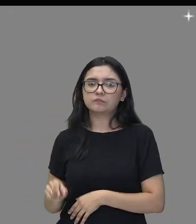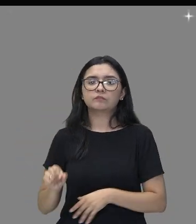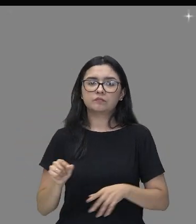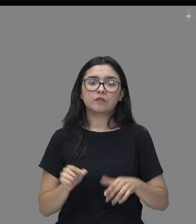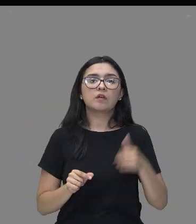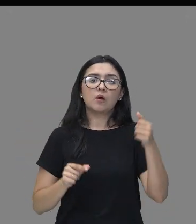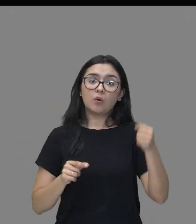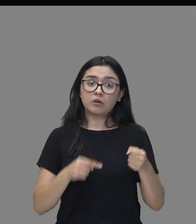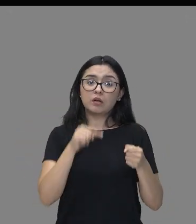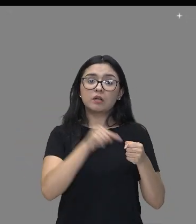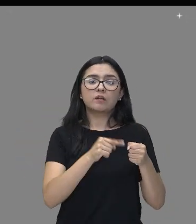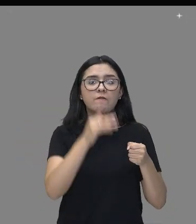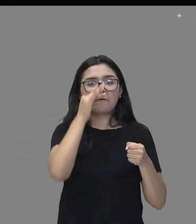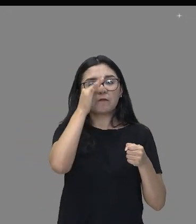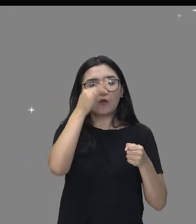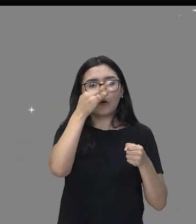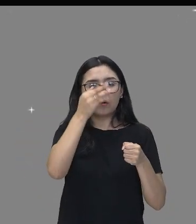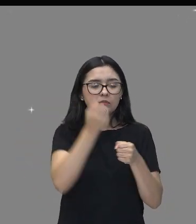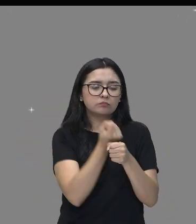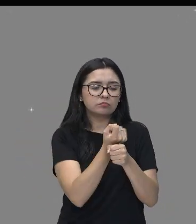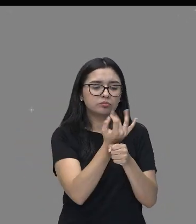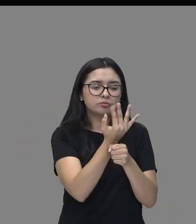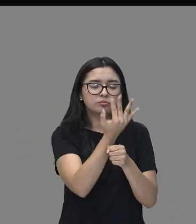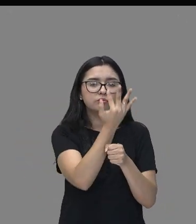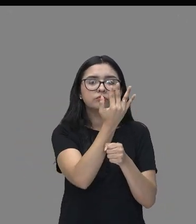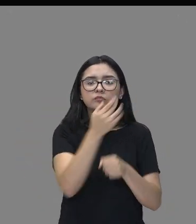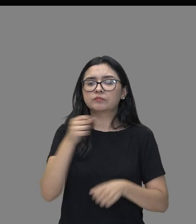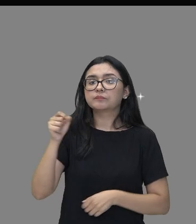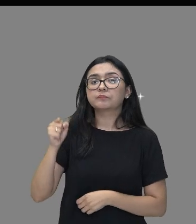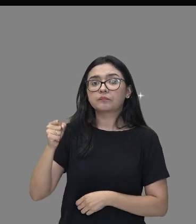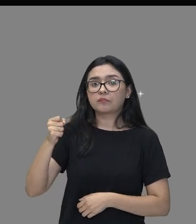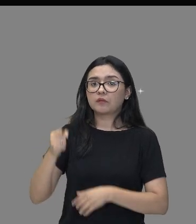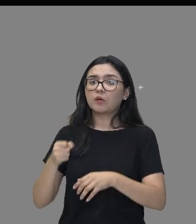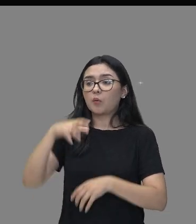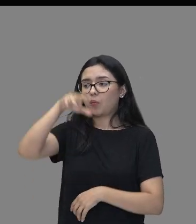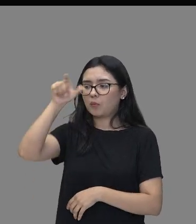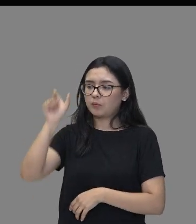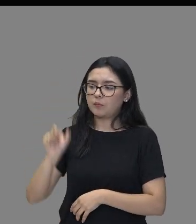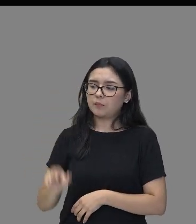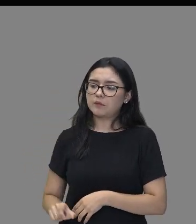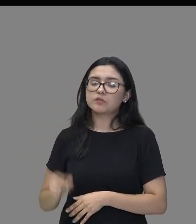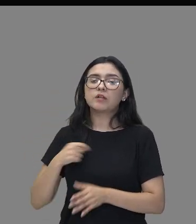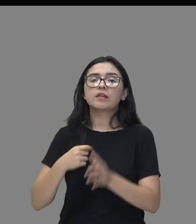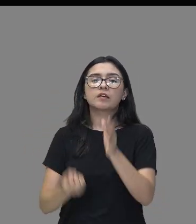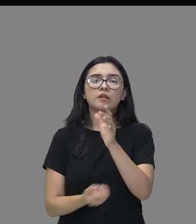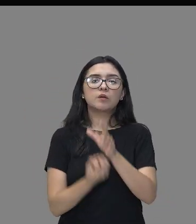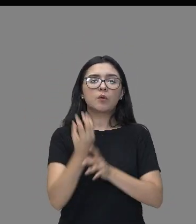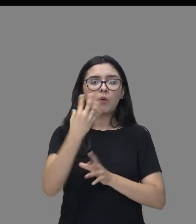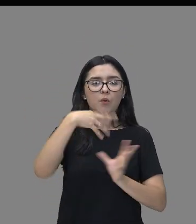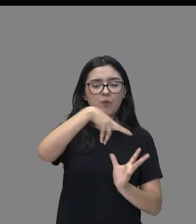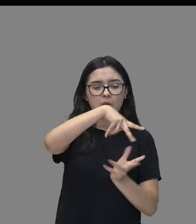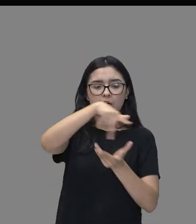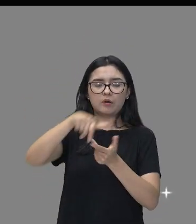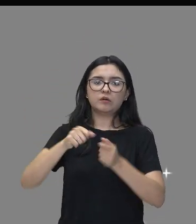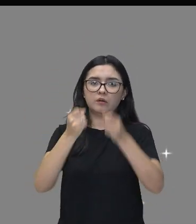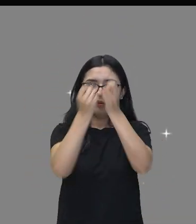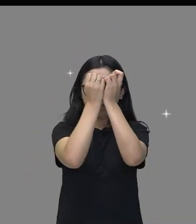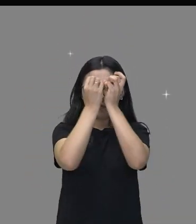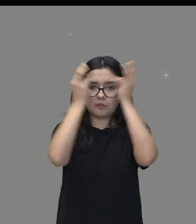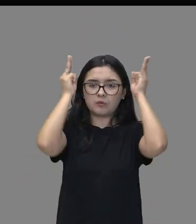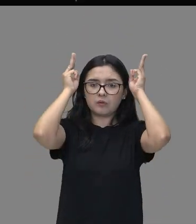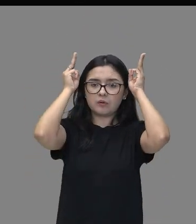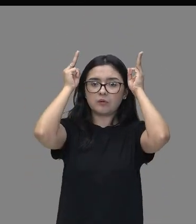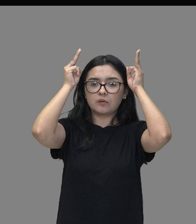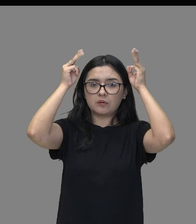de flores. Dizem que com o bastão, ele criou a terra. Dizem que do cocar que vestia,